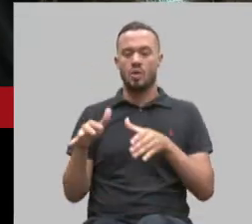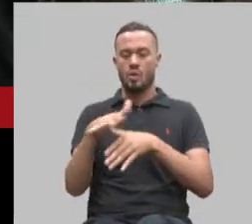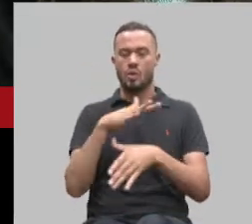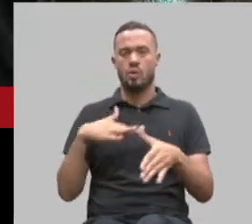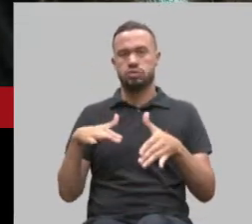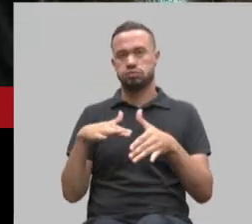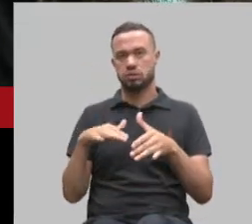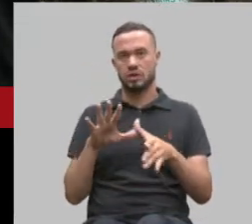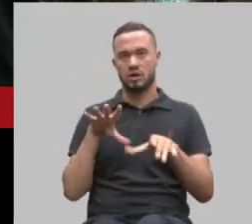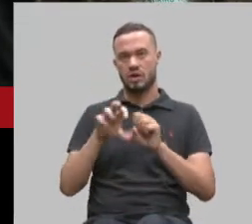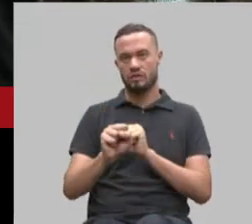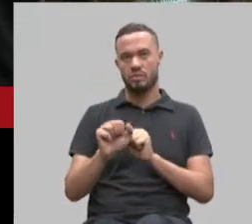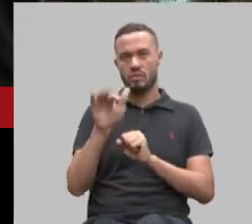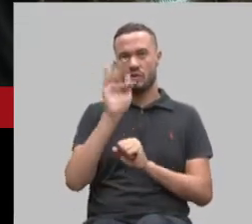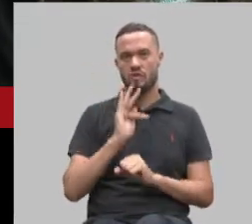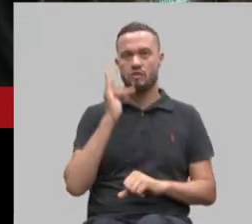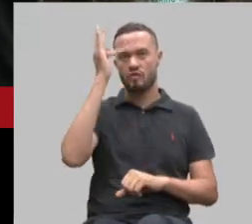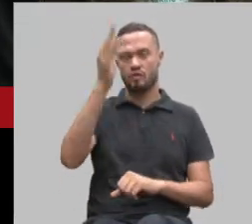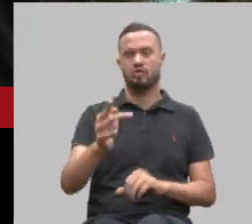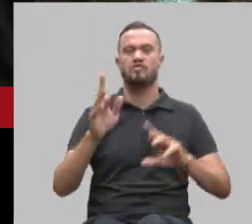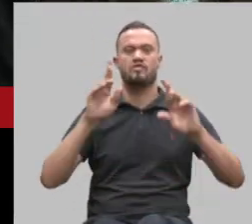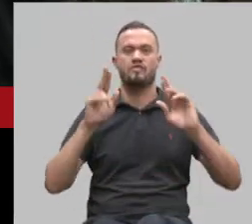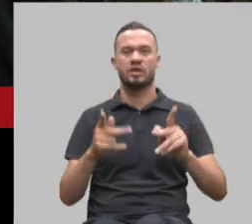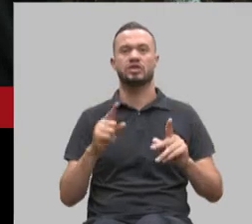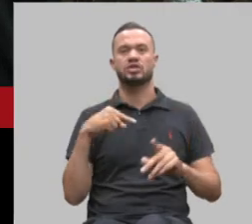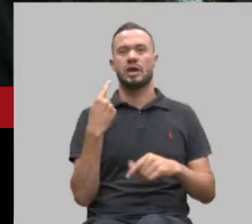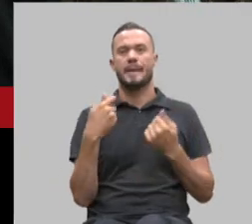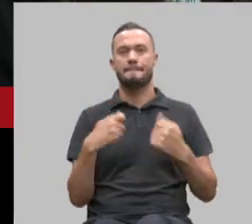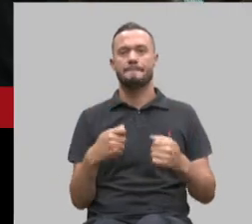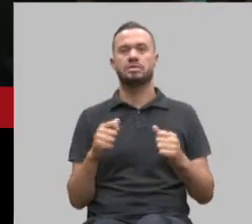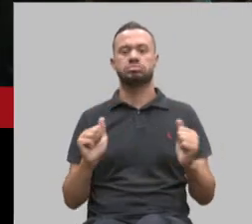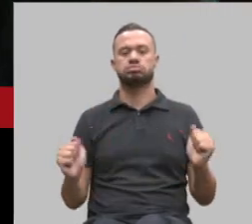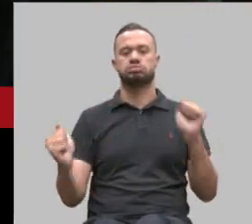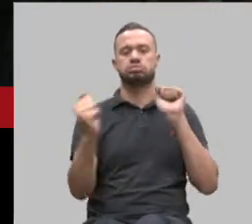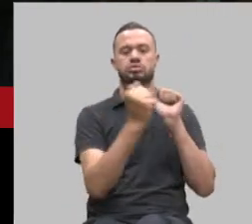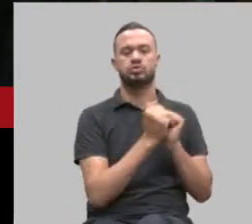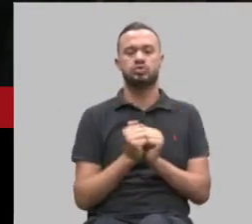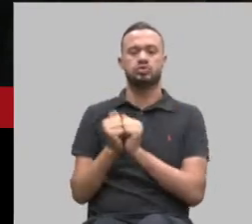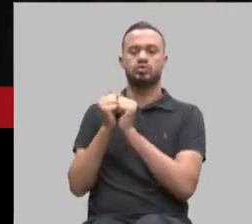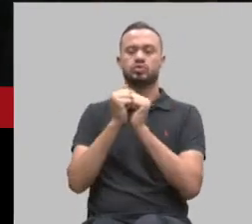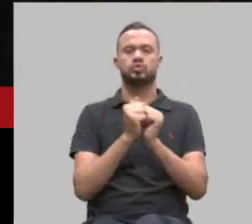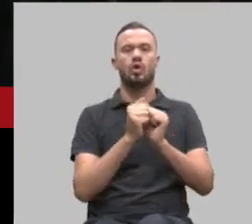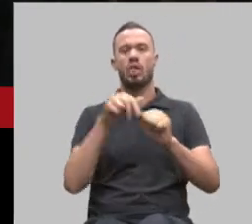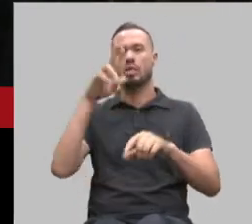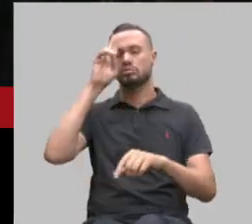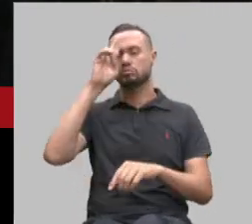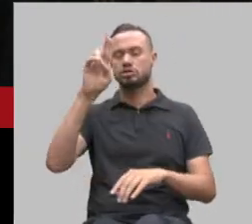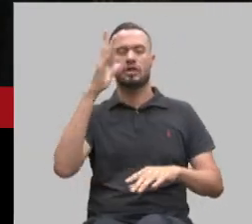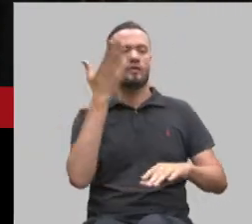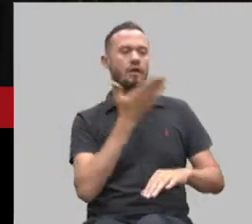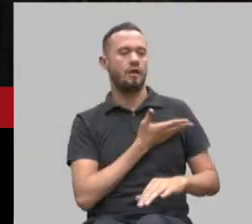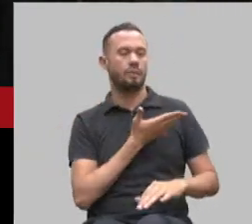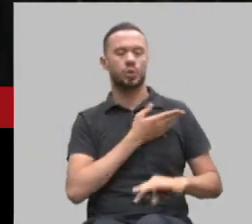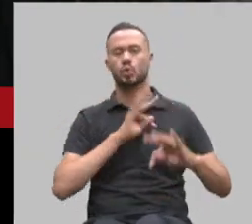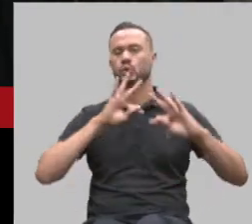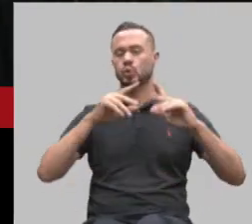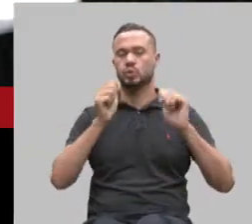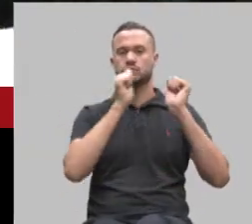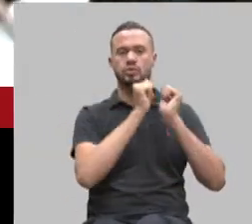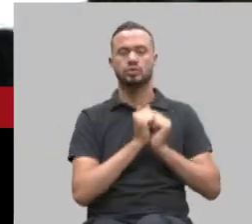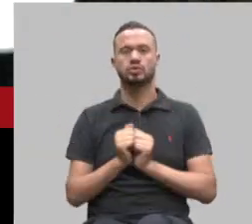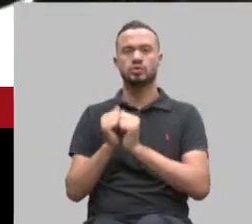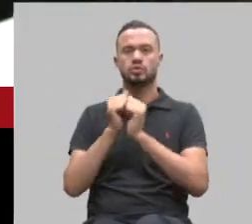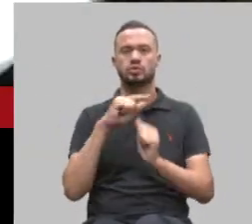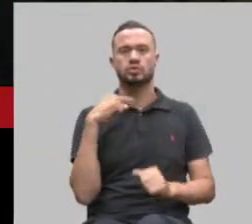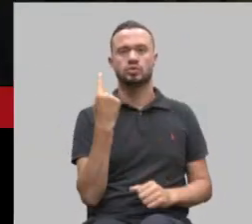o futuro seja diferente nós devemos interagir com os nossos superiores com os nossos colegas com aqueles que estão do nosso lado os nossos